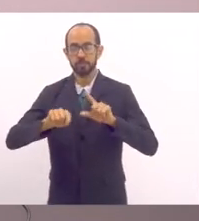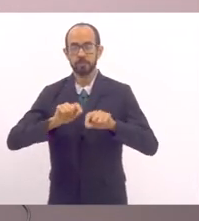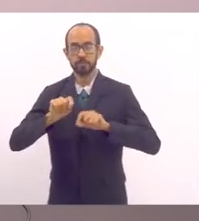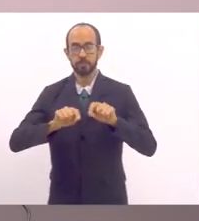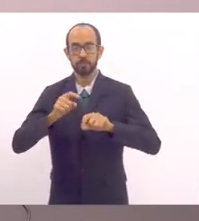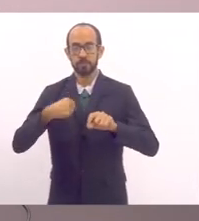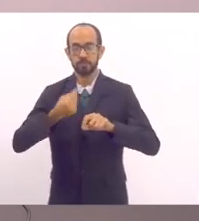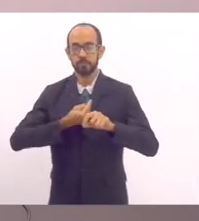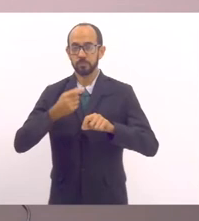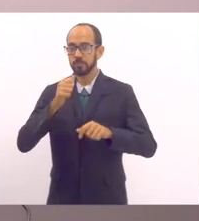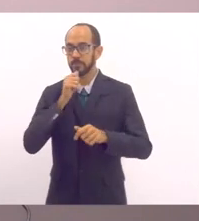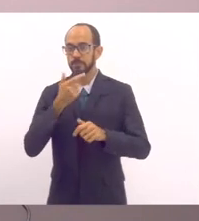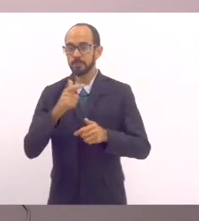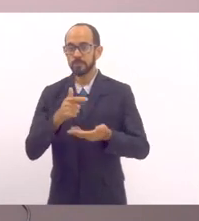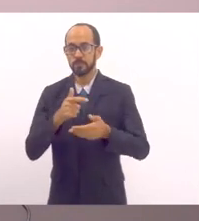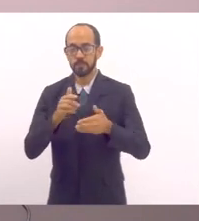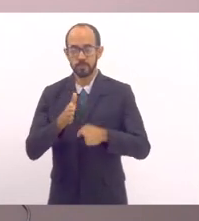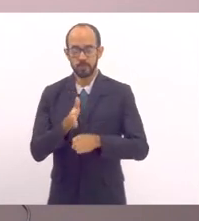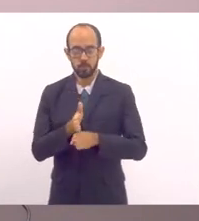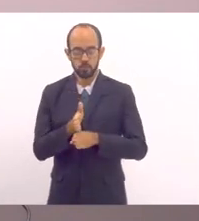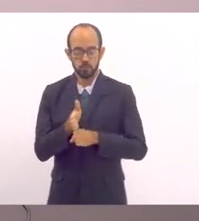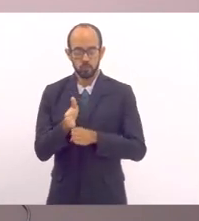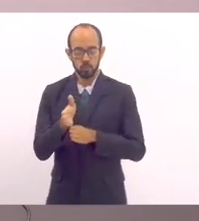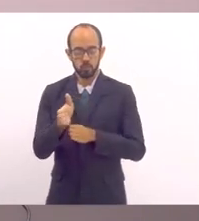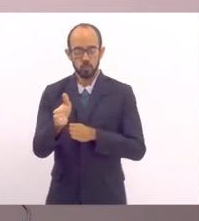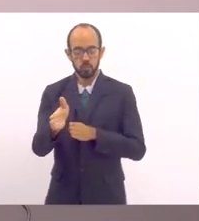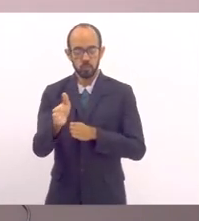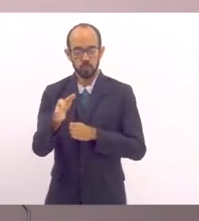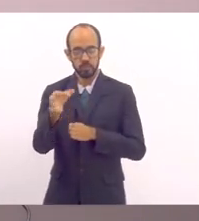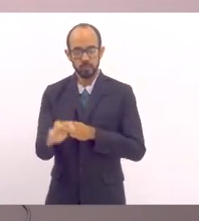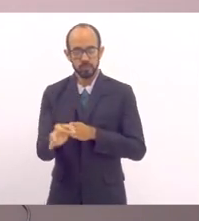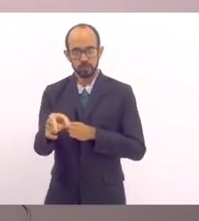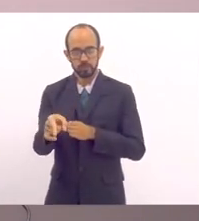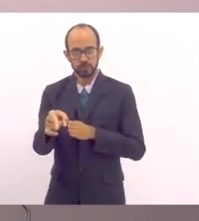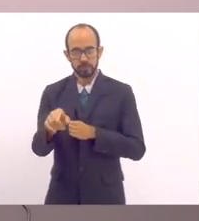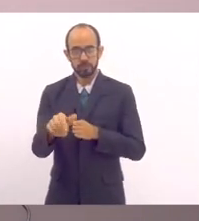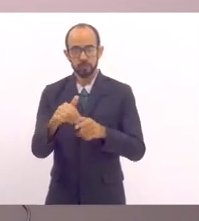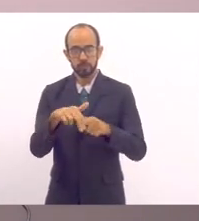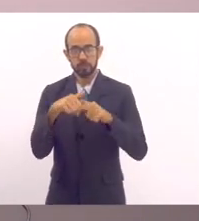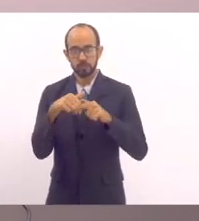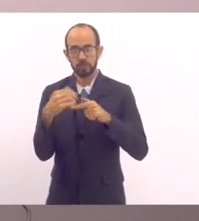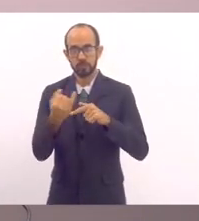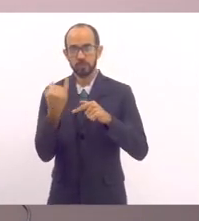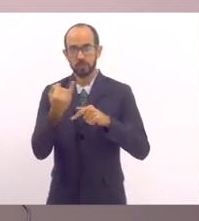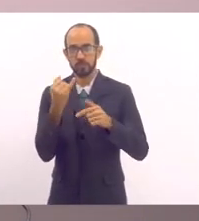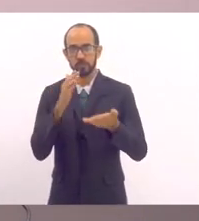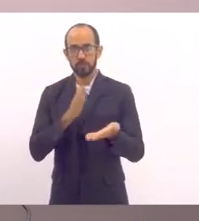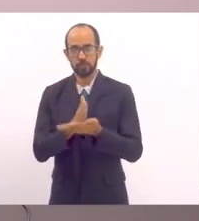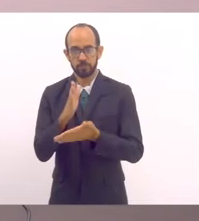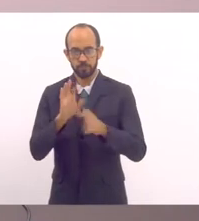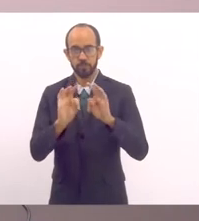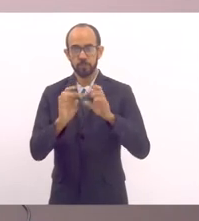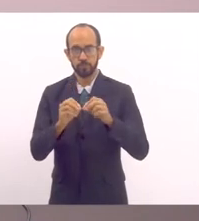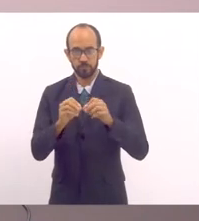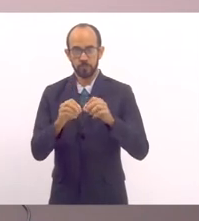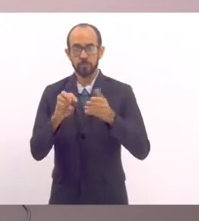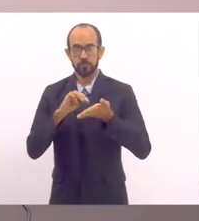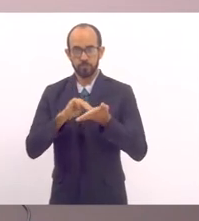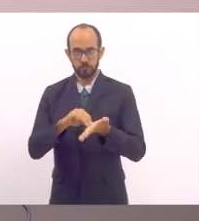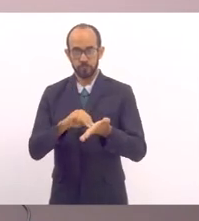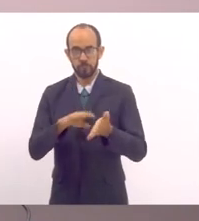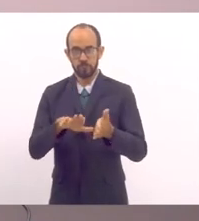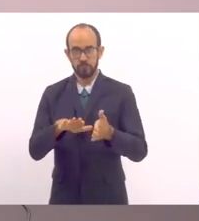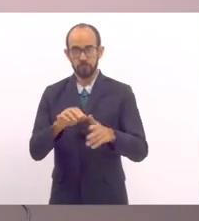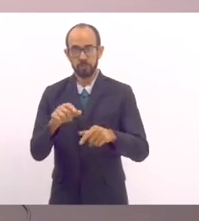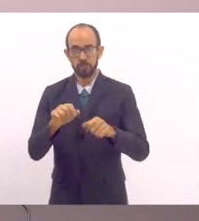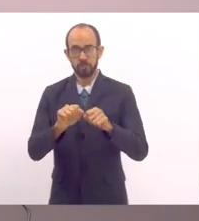essa estabilidade que a gente gostaria de ter. Então, por isso é importante a aprovação dessa mensagem, com as emendas que o parlamento achar importante, para ter uma